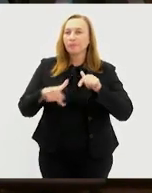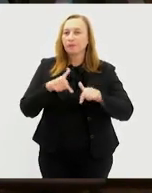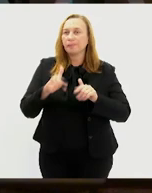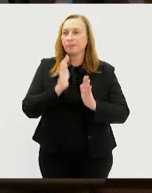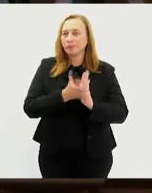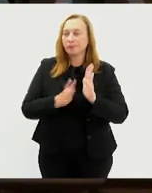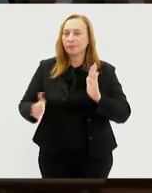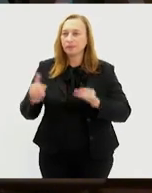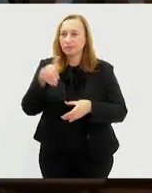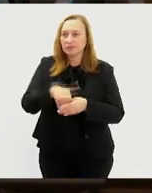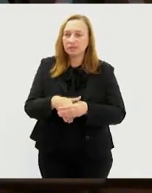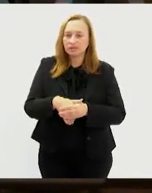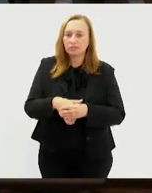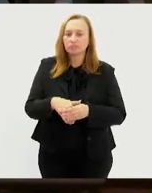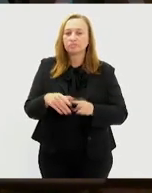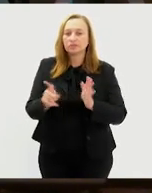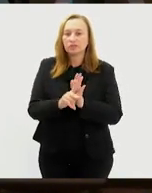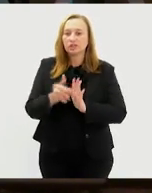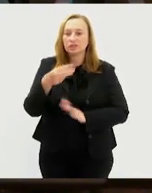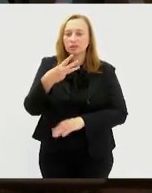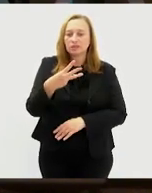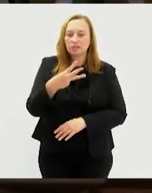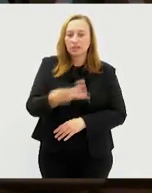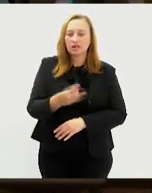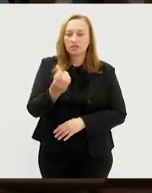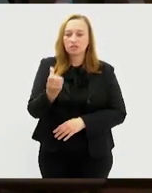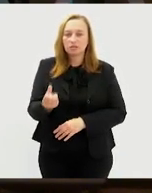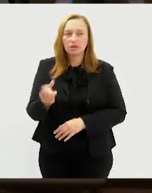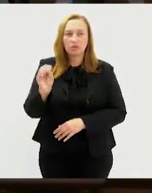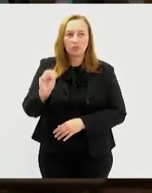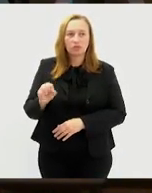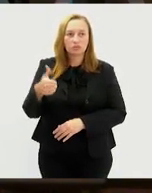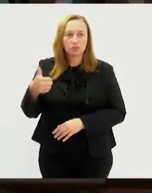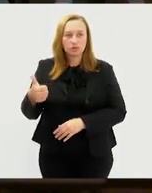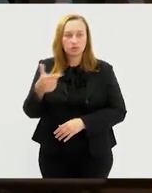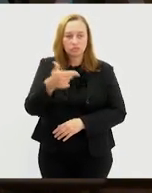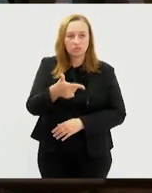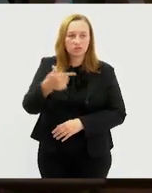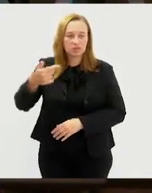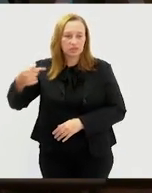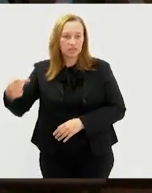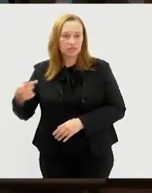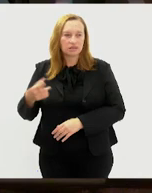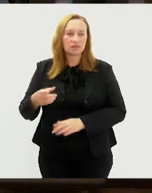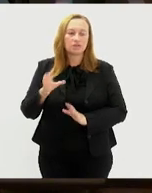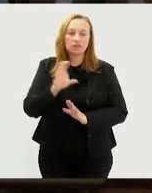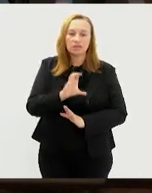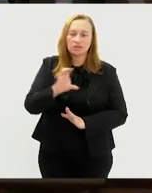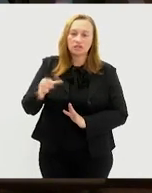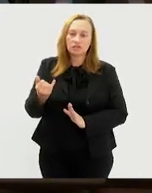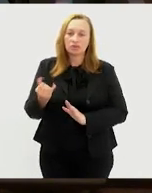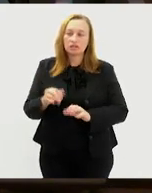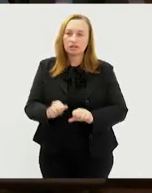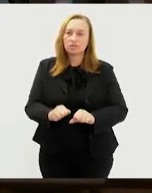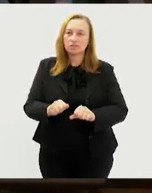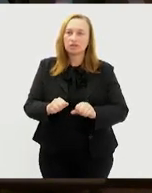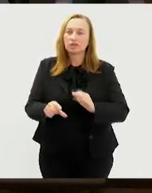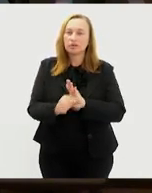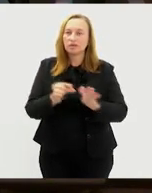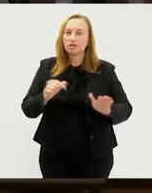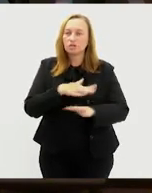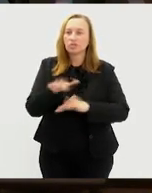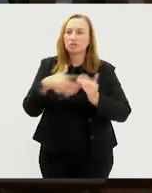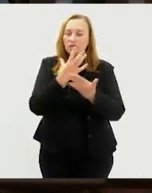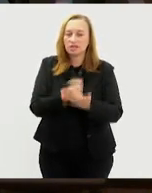votação o projeto 36817 as emendas da ccj os senhores que aprovam permaneço Como estão